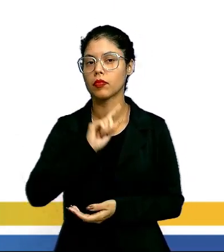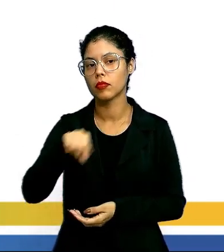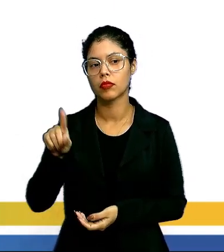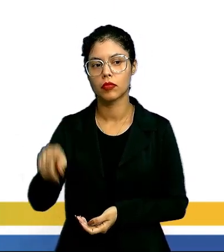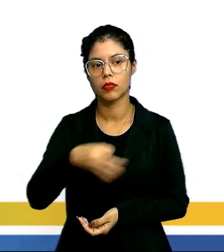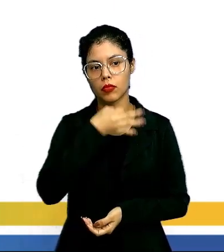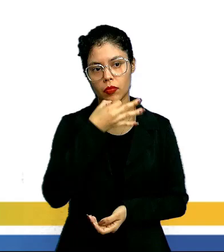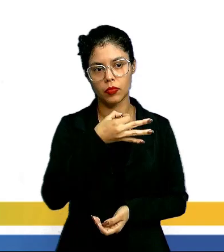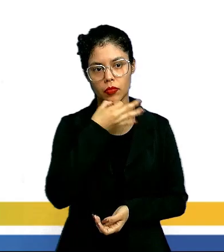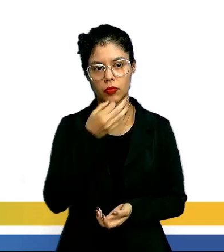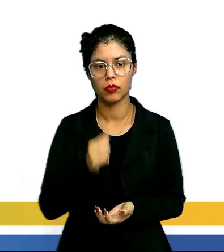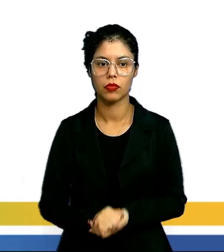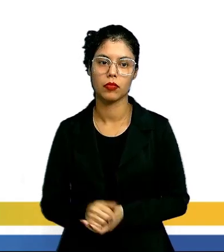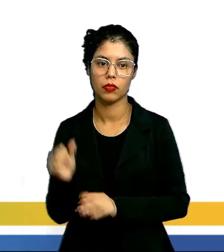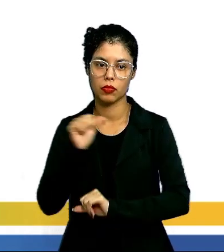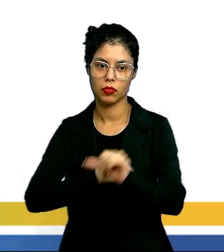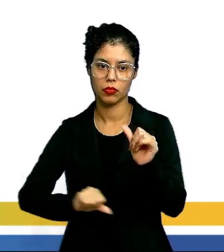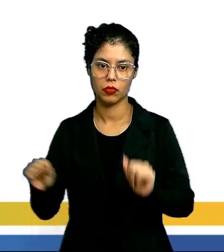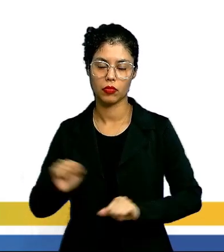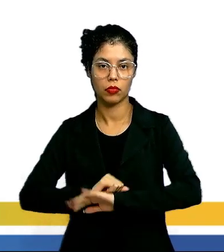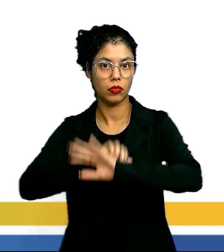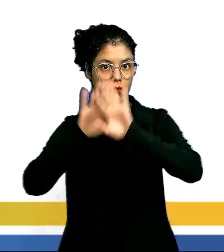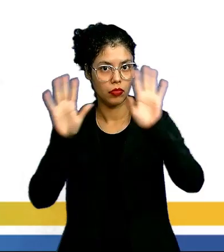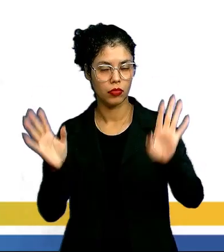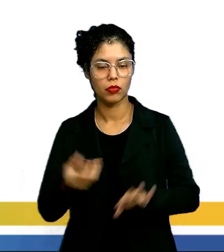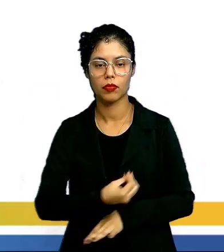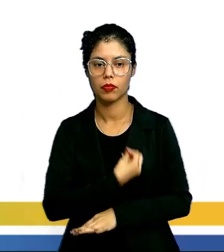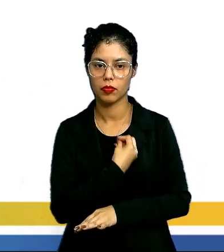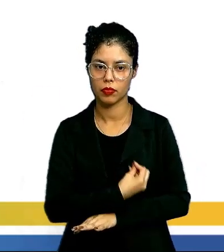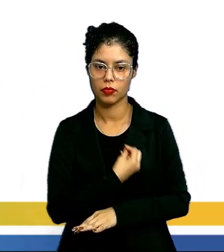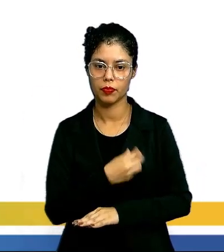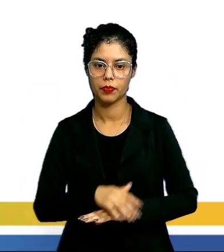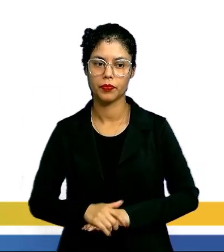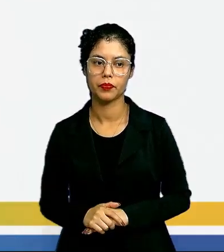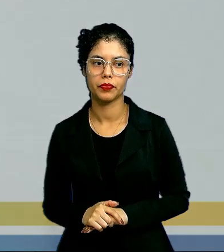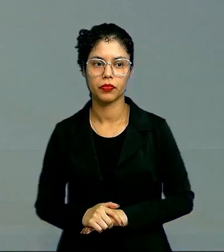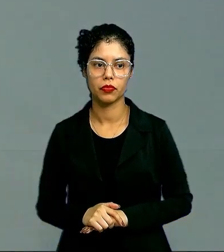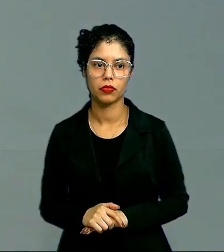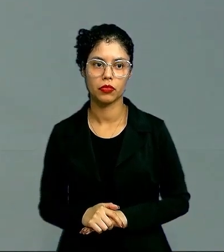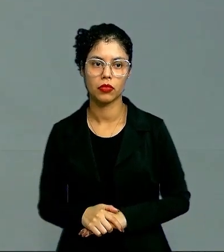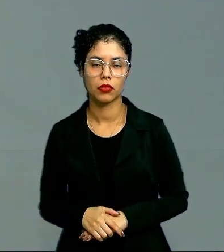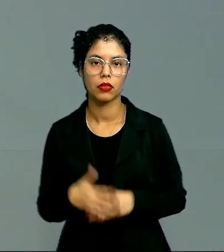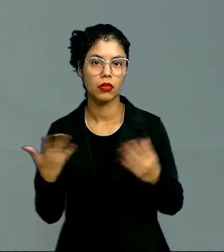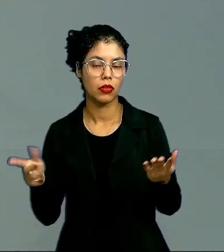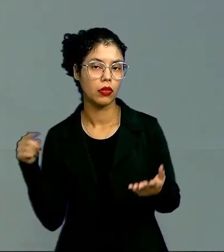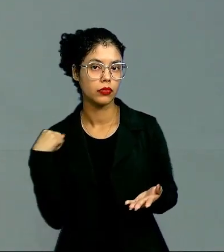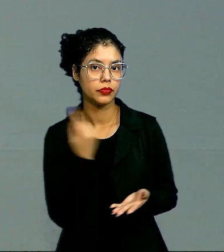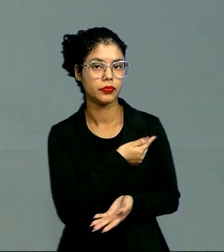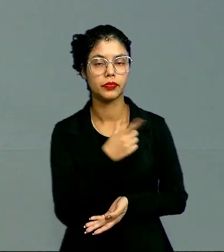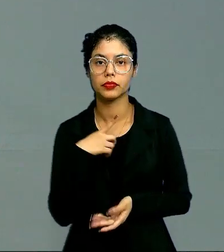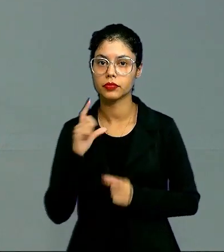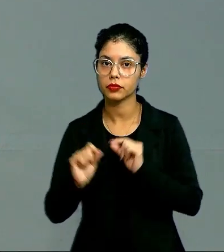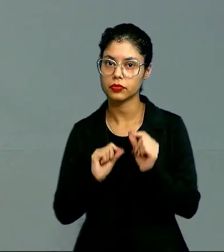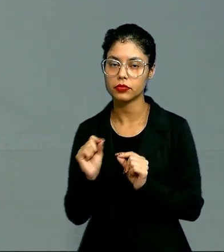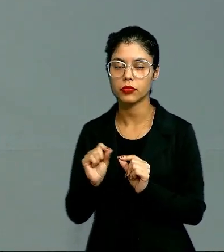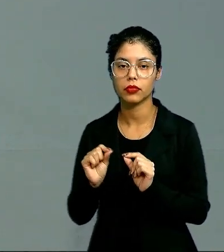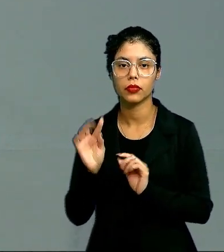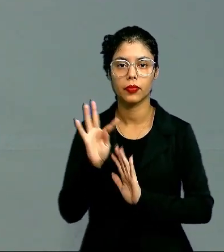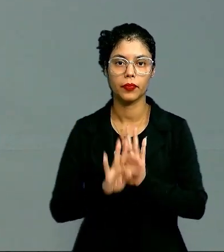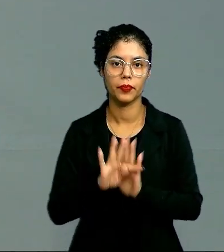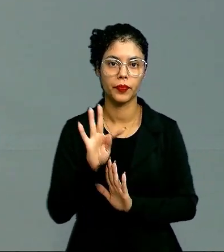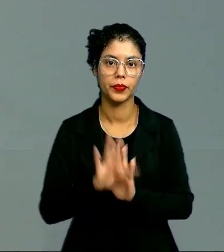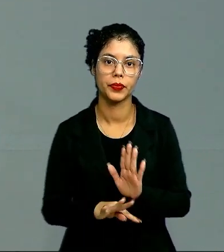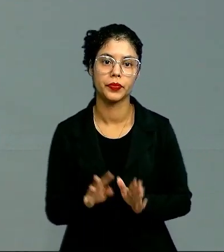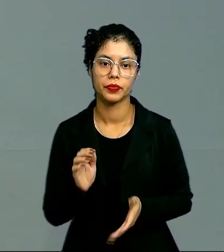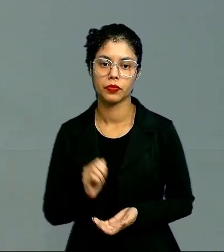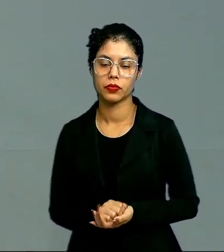ideias. Assinale a opção em que essa oposição se faz claramente presente. Nós temos aqui, no enunciado da